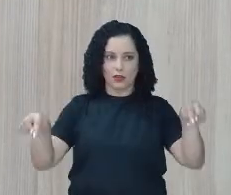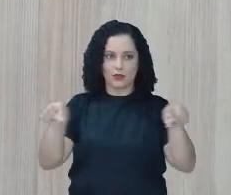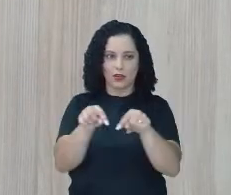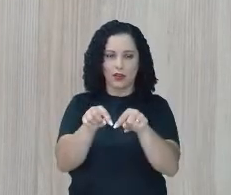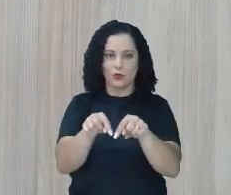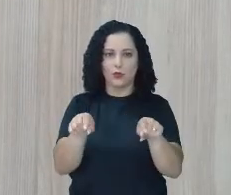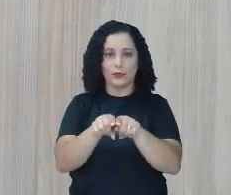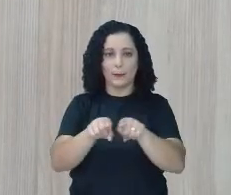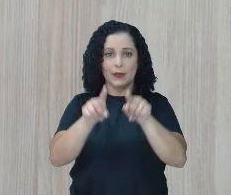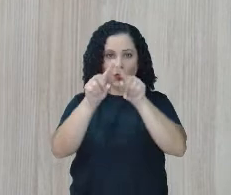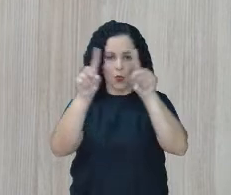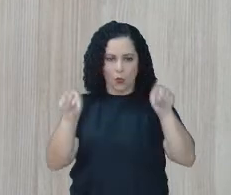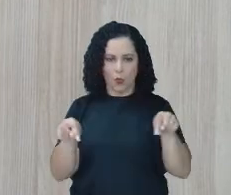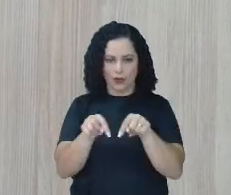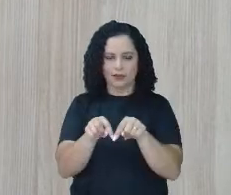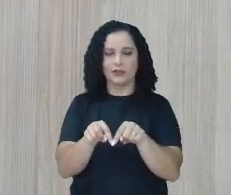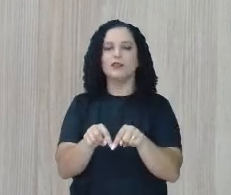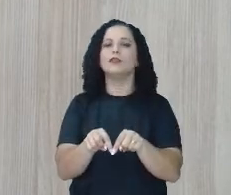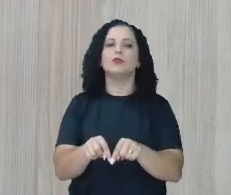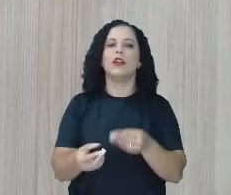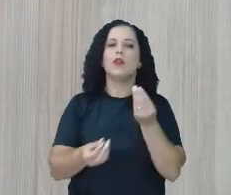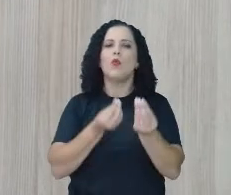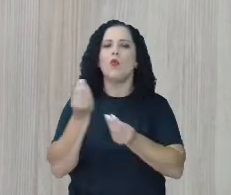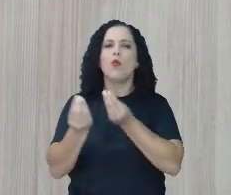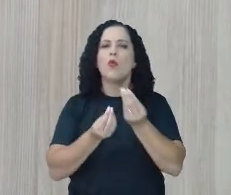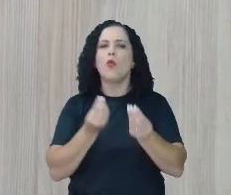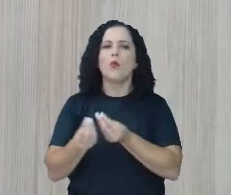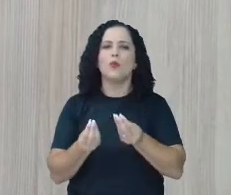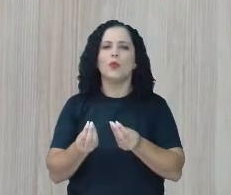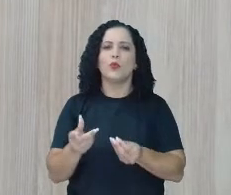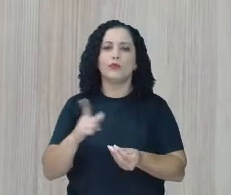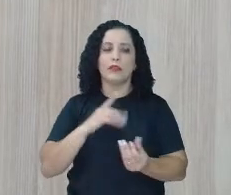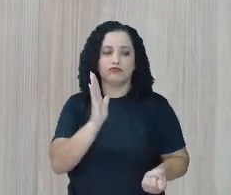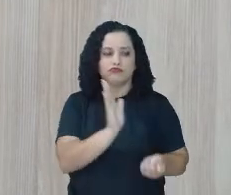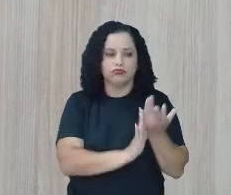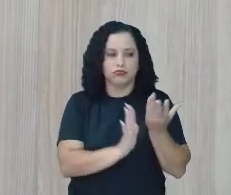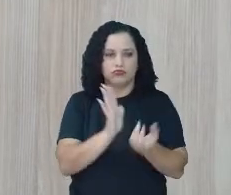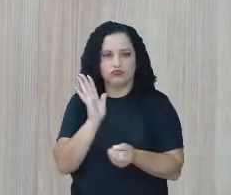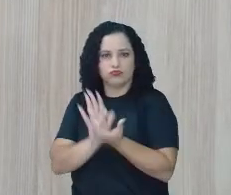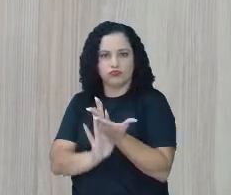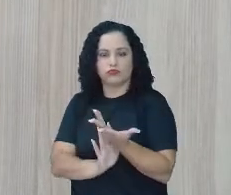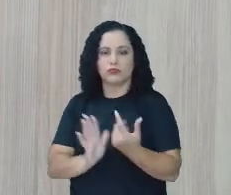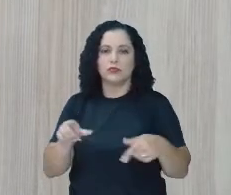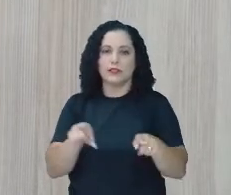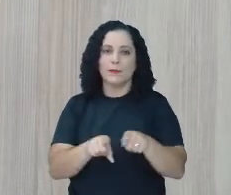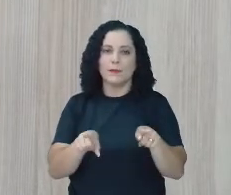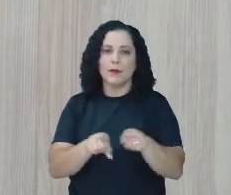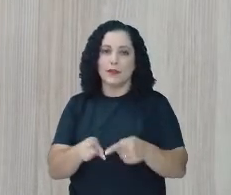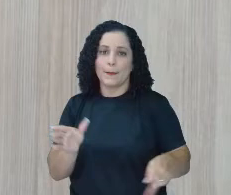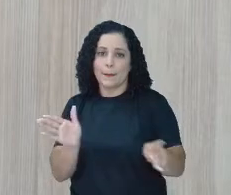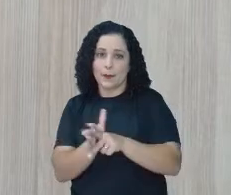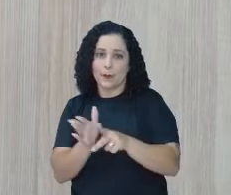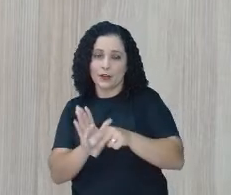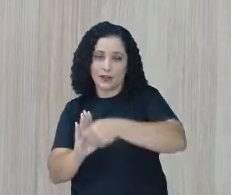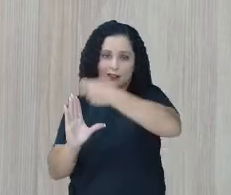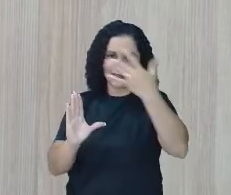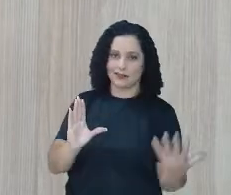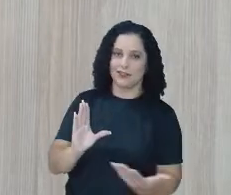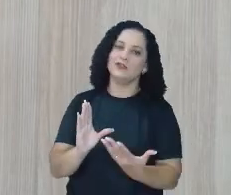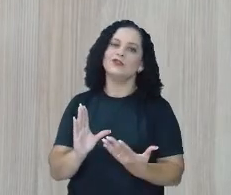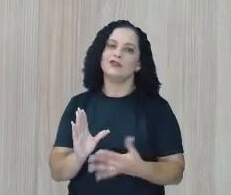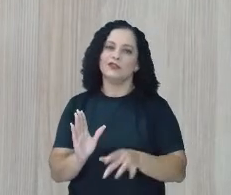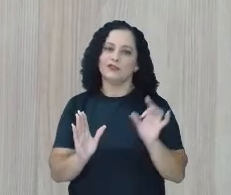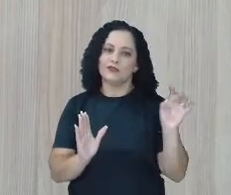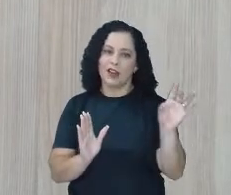quadrado, como é que esses polígonos eles são formados, certo? E as suas propriedades também. Então,